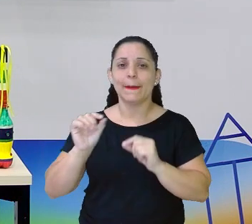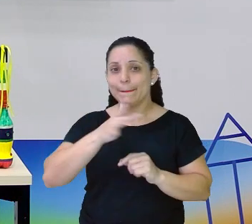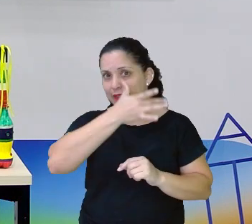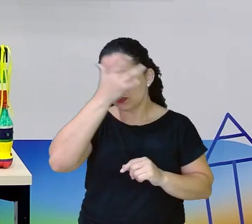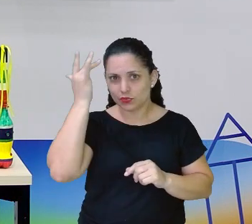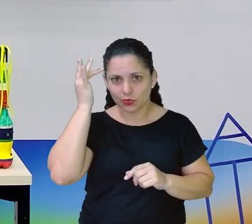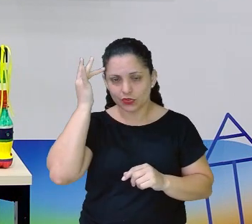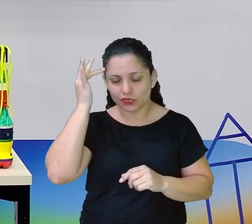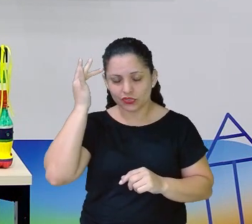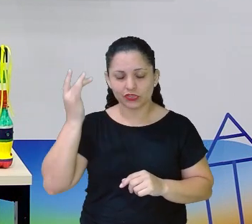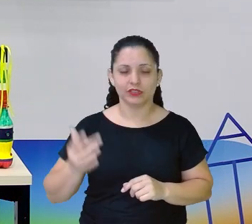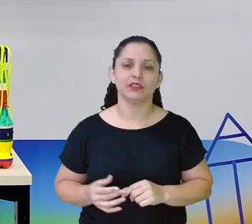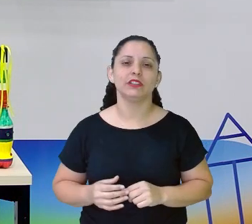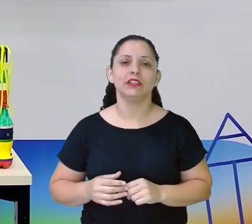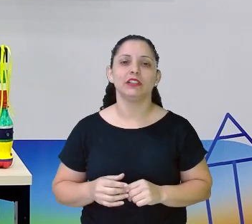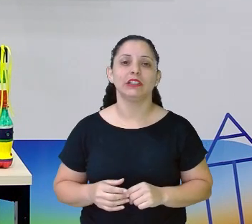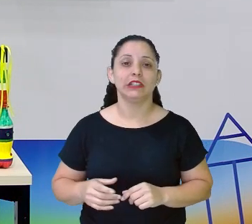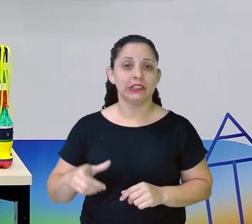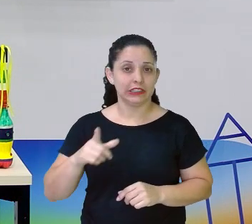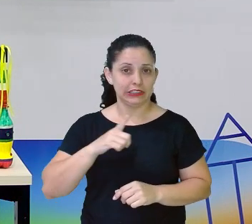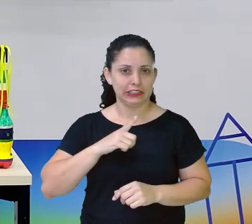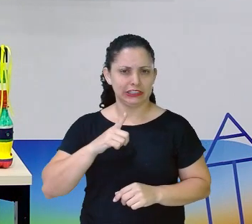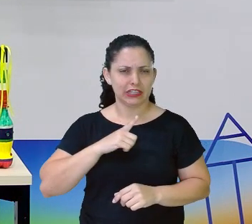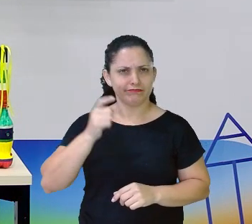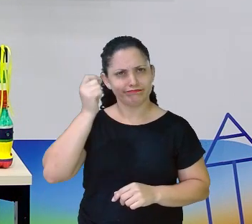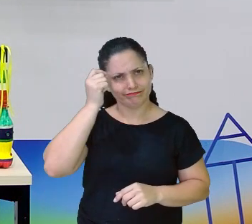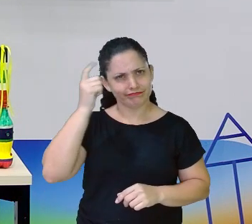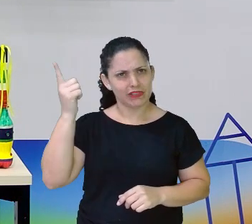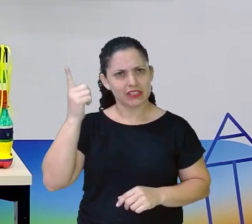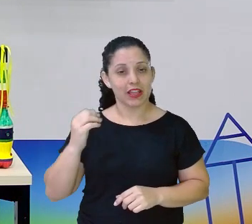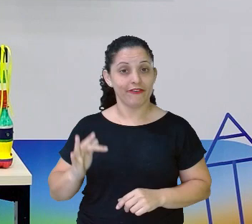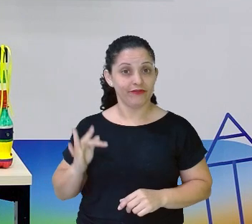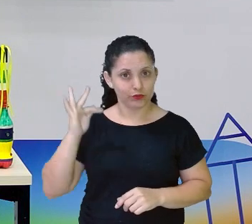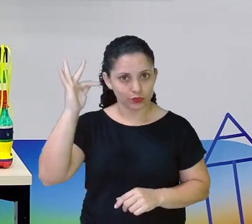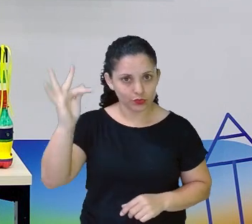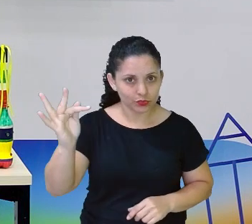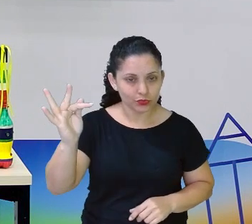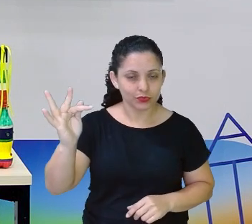de repente causaram isso que a gente vai ver, estão pensando no futuro?